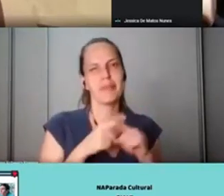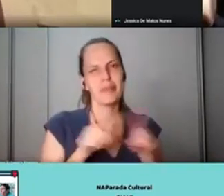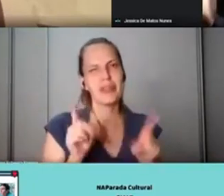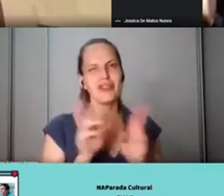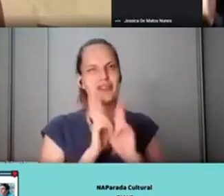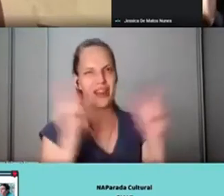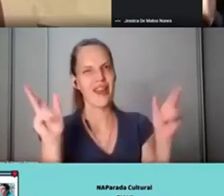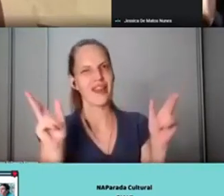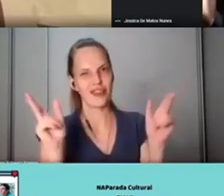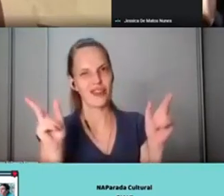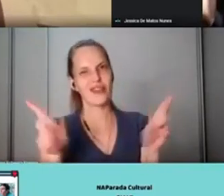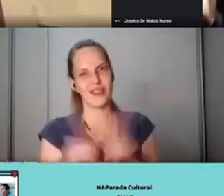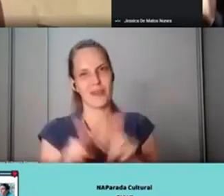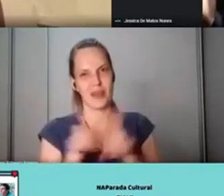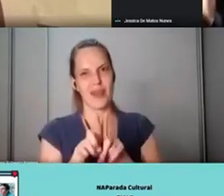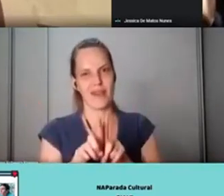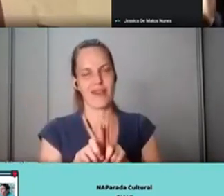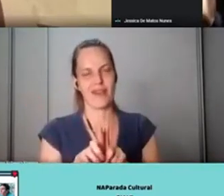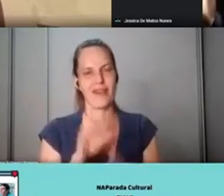também.